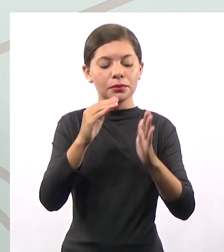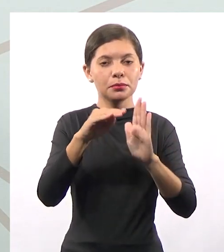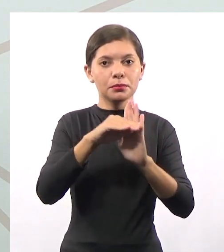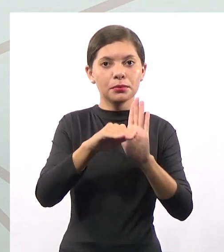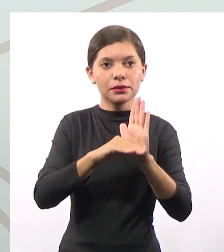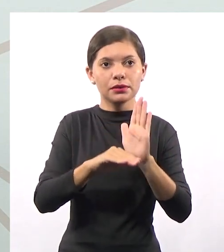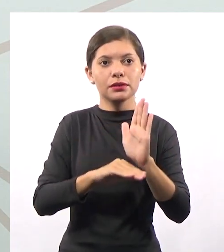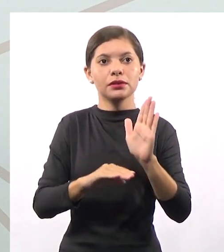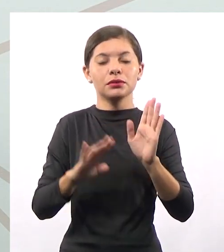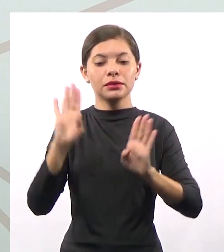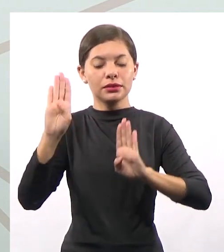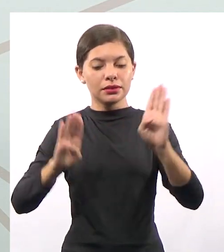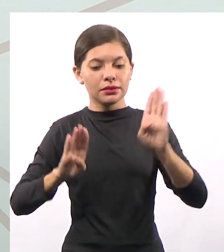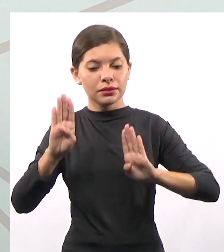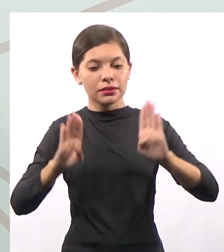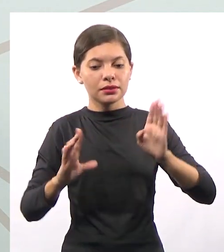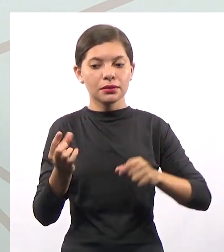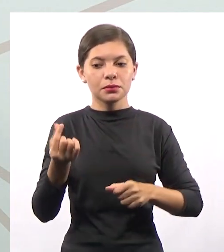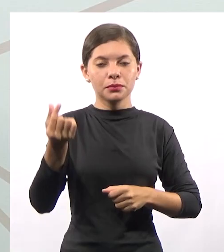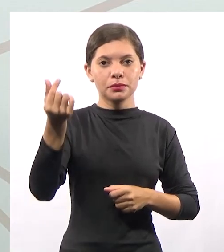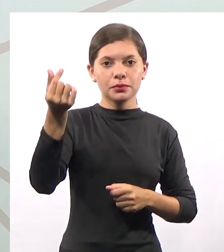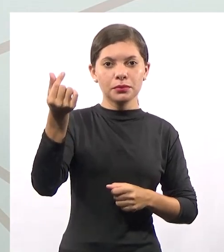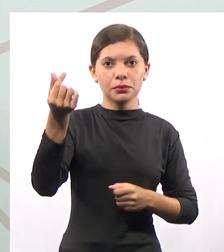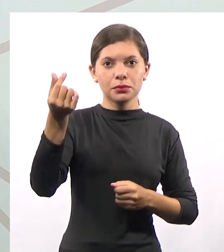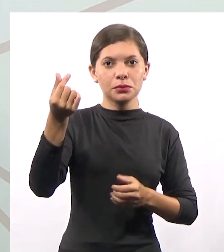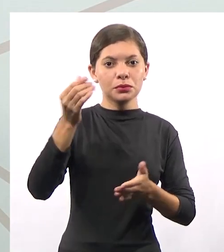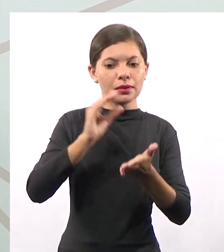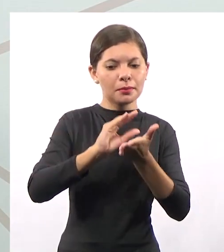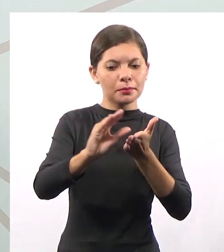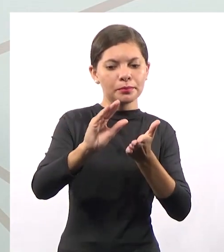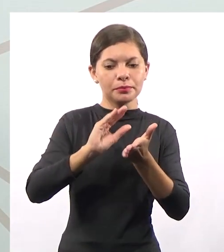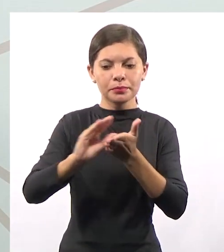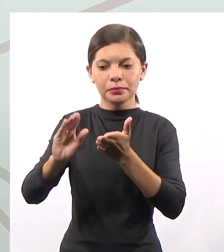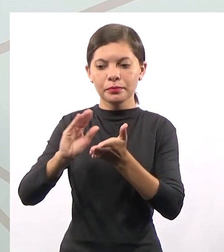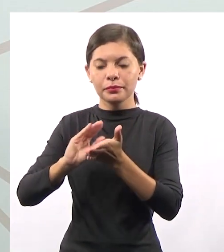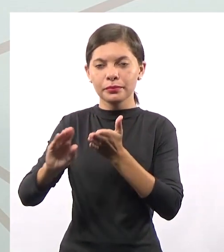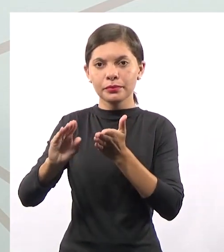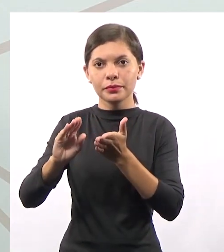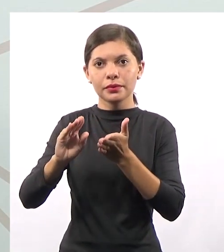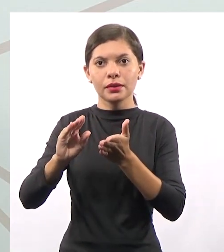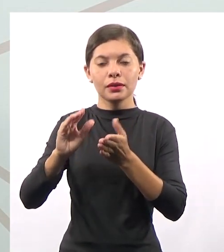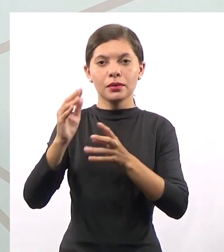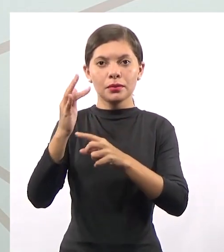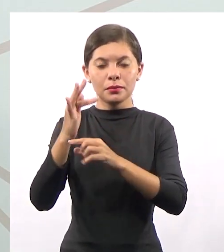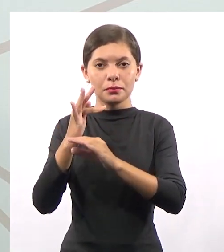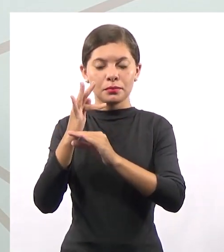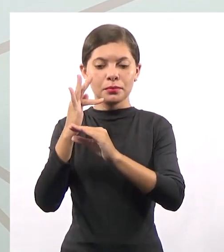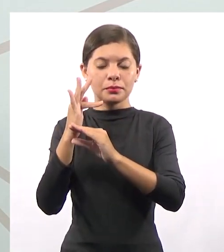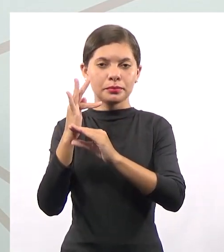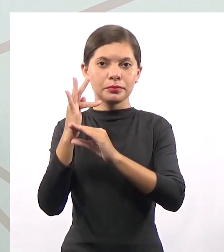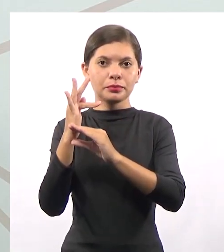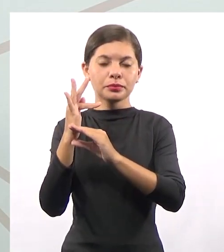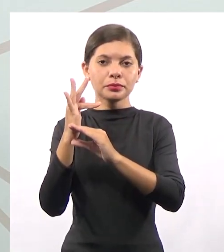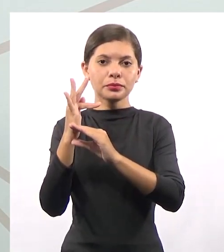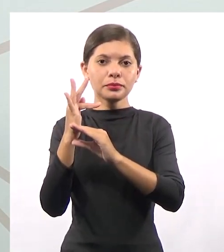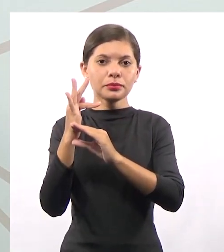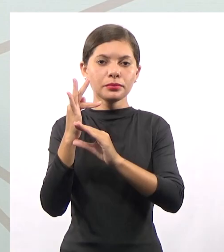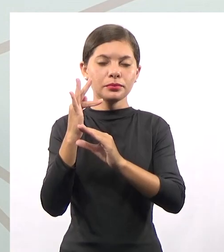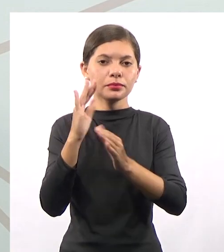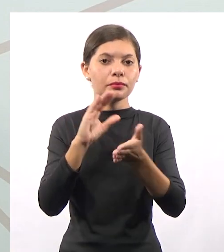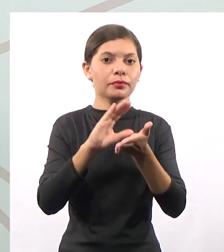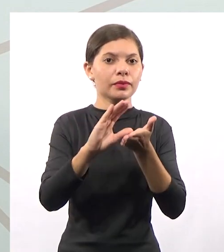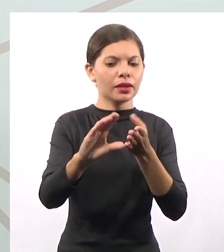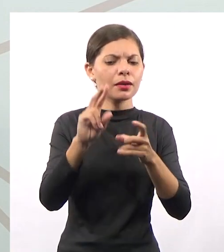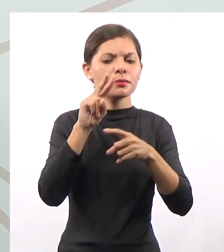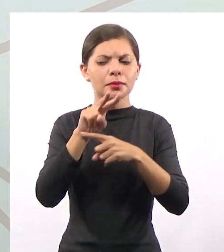licitação, assim como tem dos recursos que são repassados do Ministério da Educação para o Fundeb, né, do FNDE